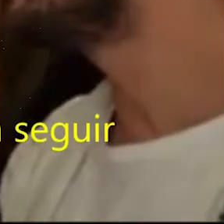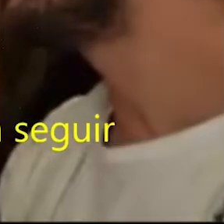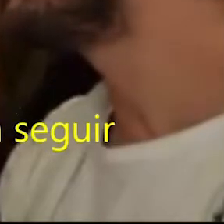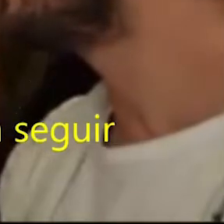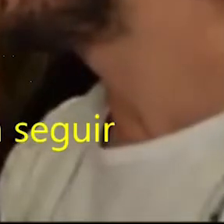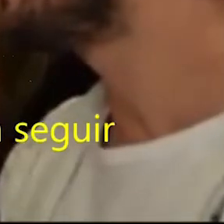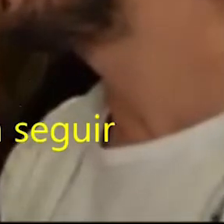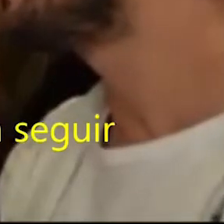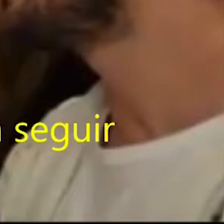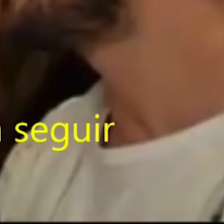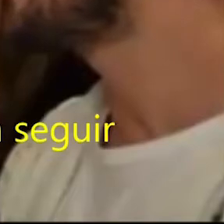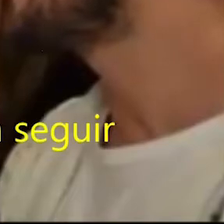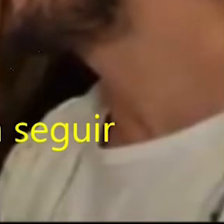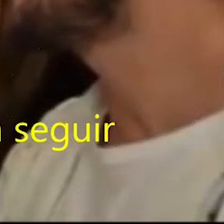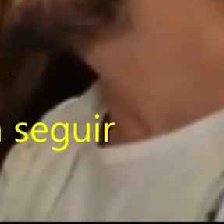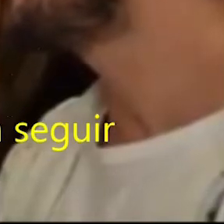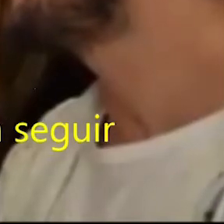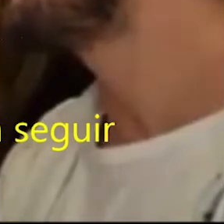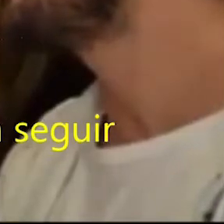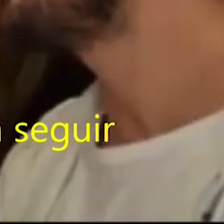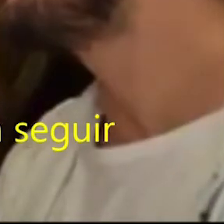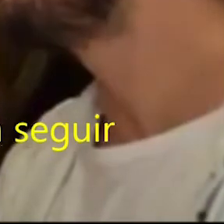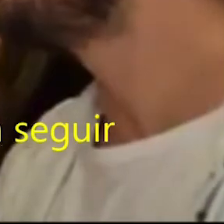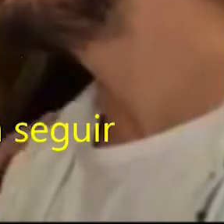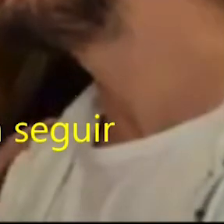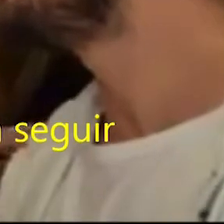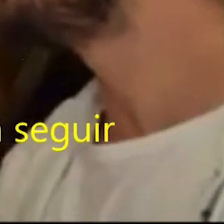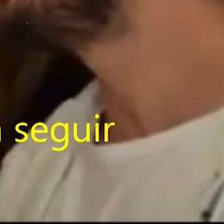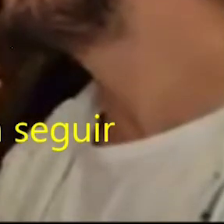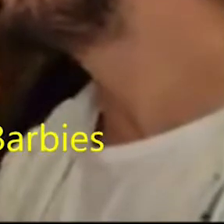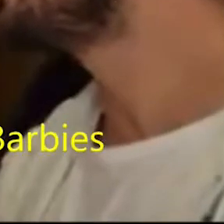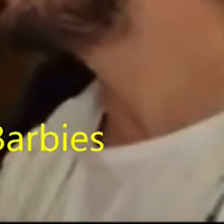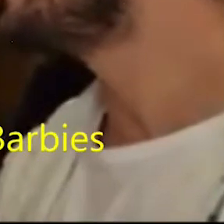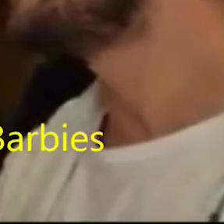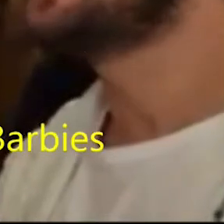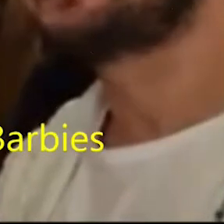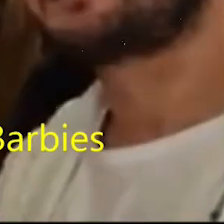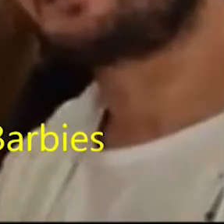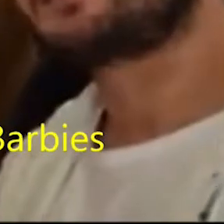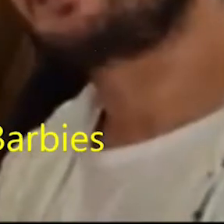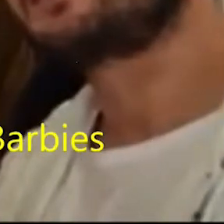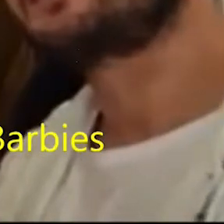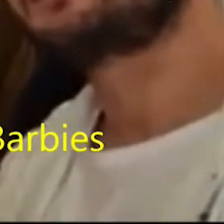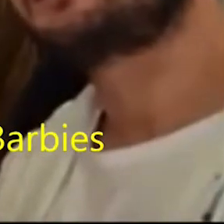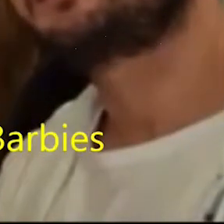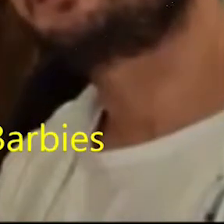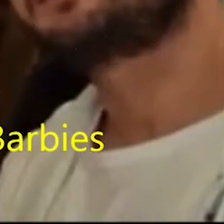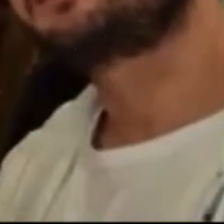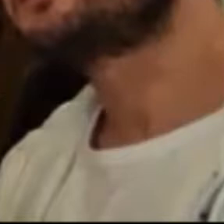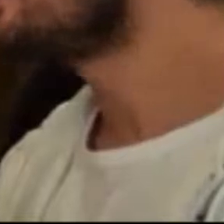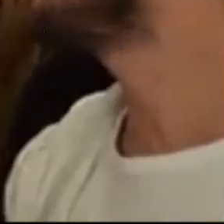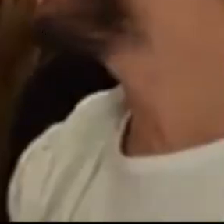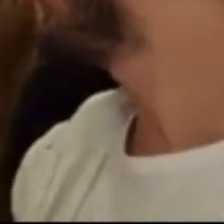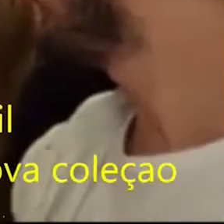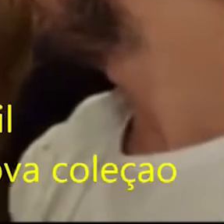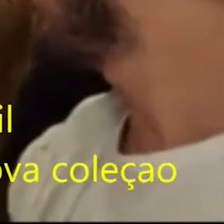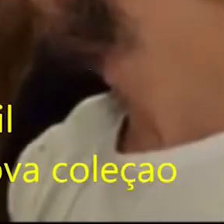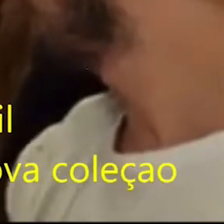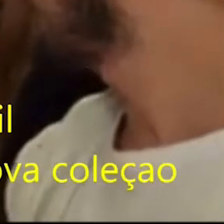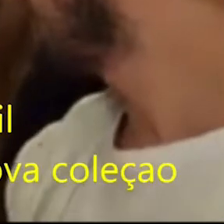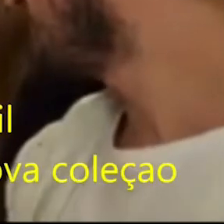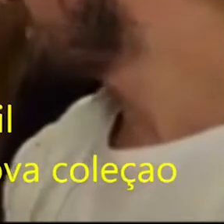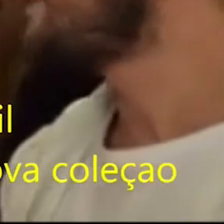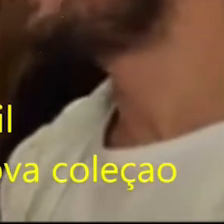melhor pessoa para seguir com esse projeto do que Vani, que é um craque na transformação das Barbies. Que Vani ha